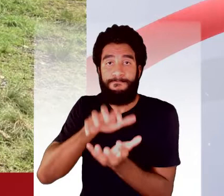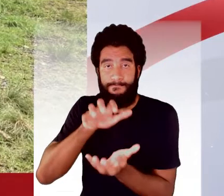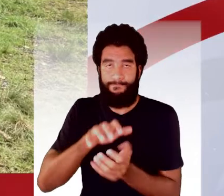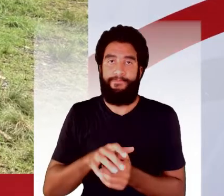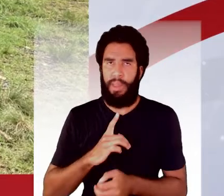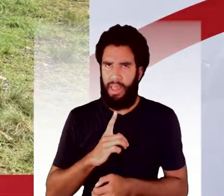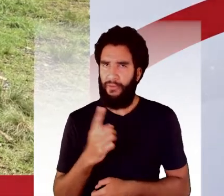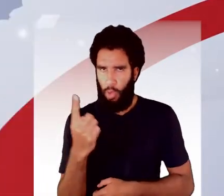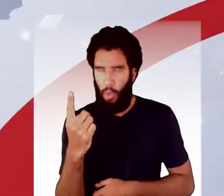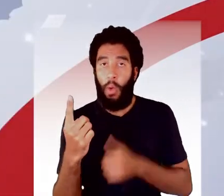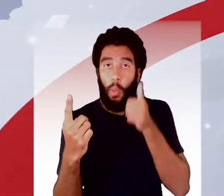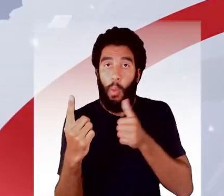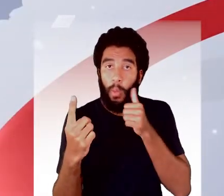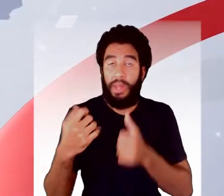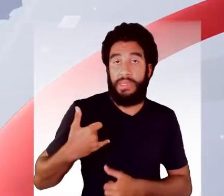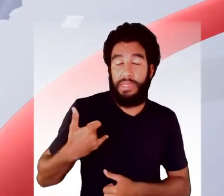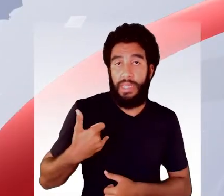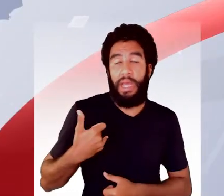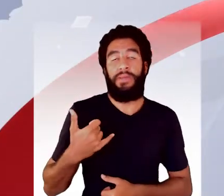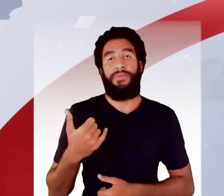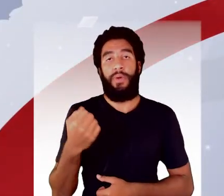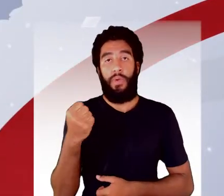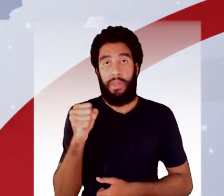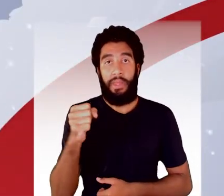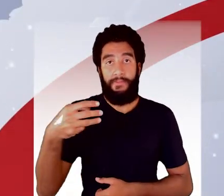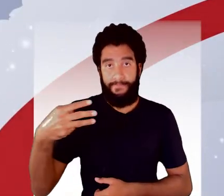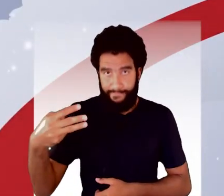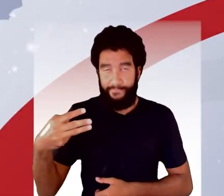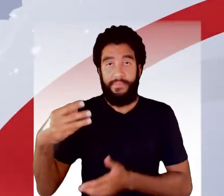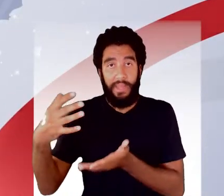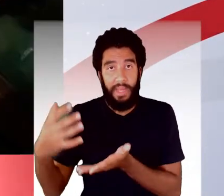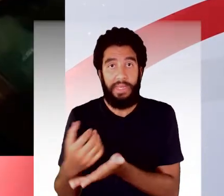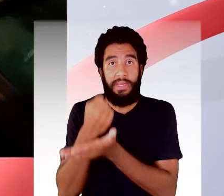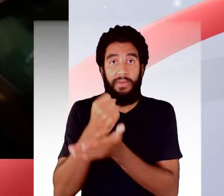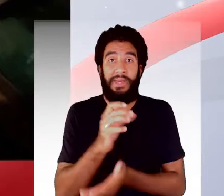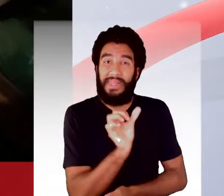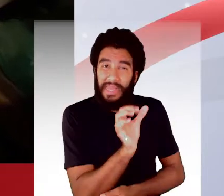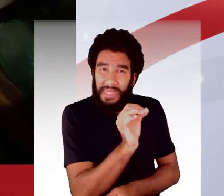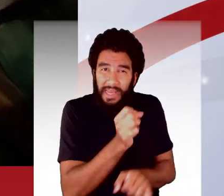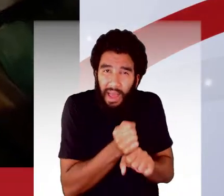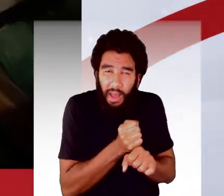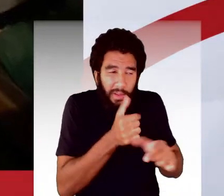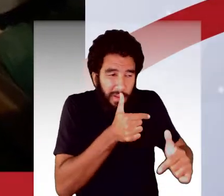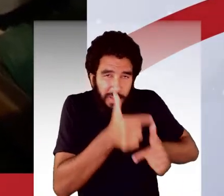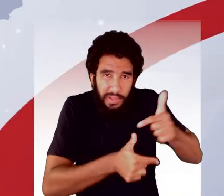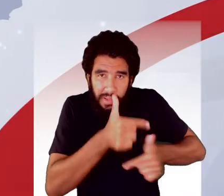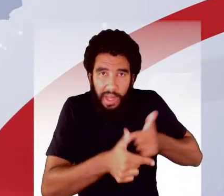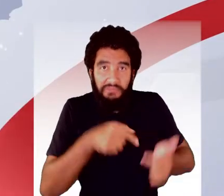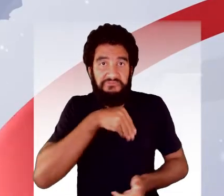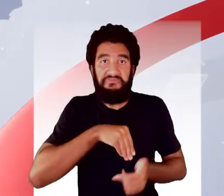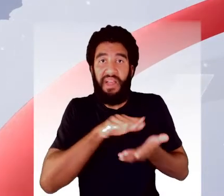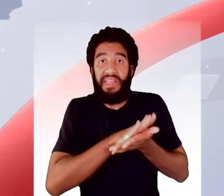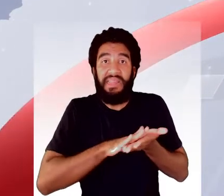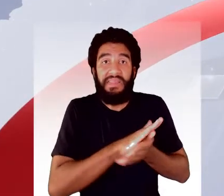trabalhadores idosos. Em um dos casos, uma senhora de 83 anos foi resgatada após mais de 60